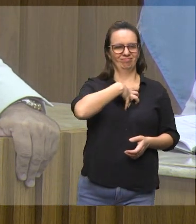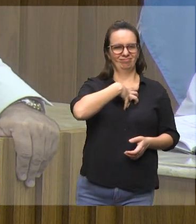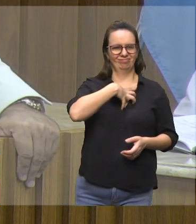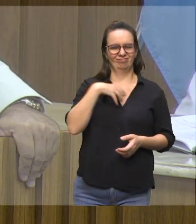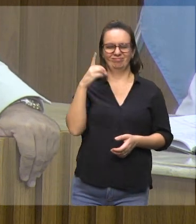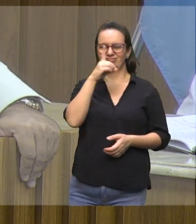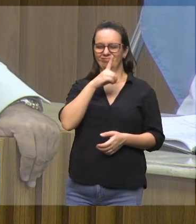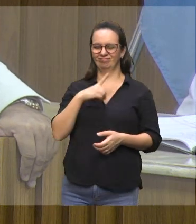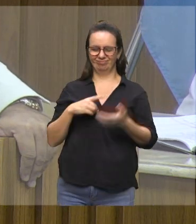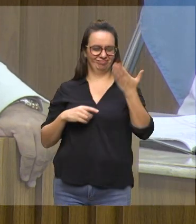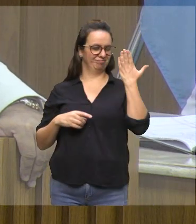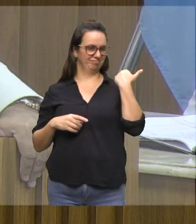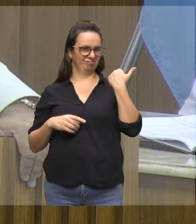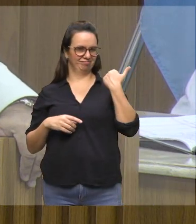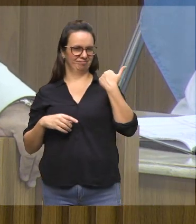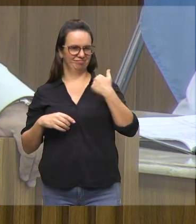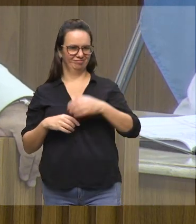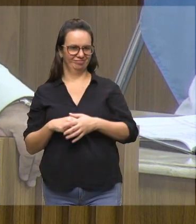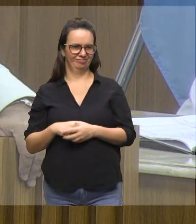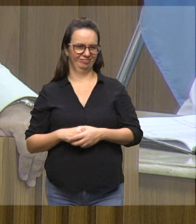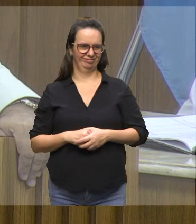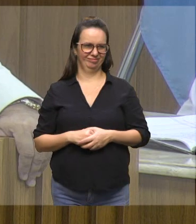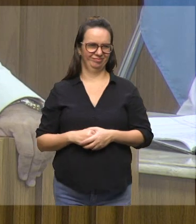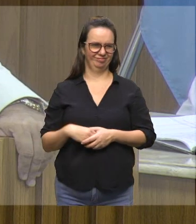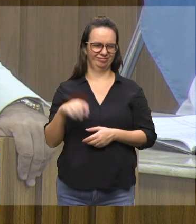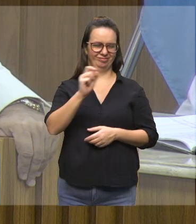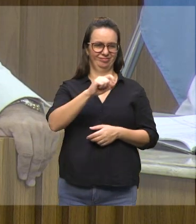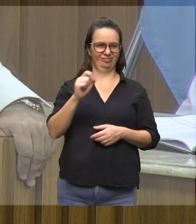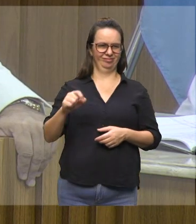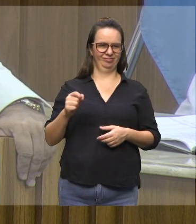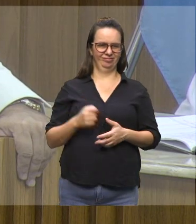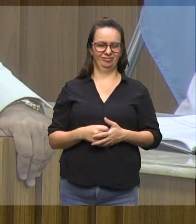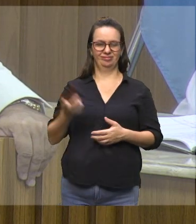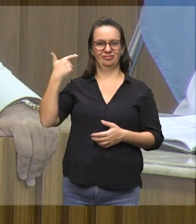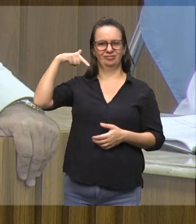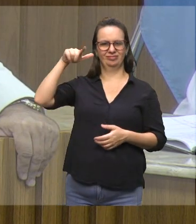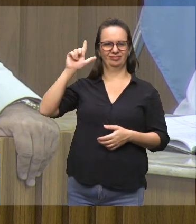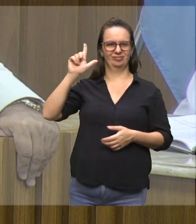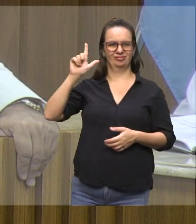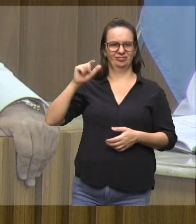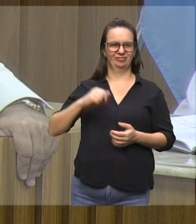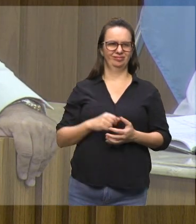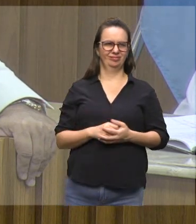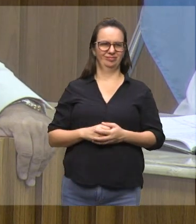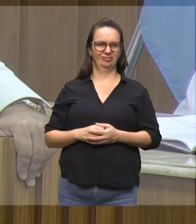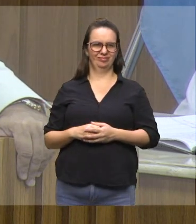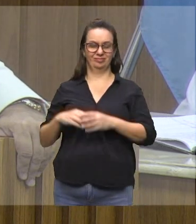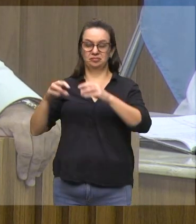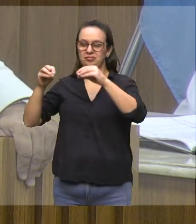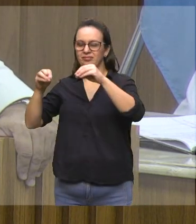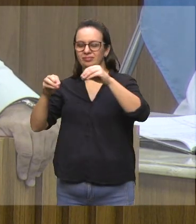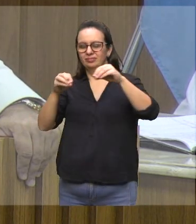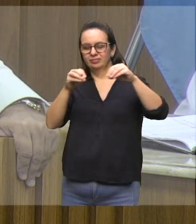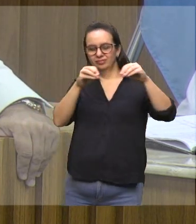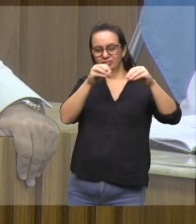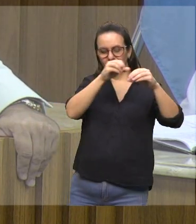domingo agora. Para quem consegue se transferir ao tempo,